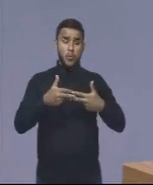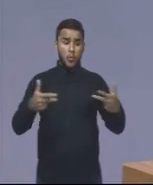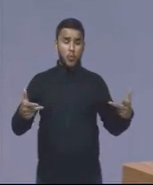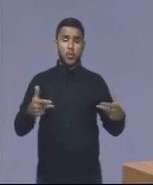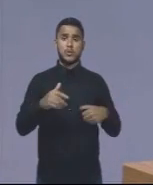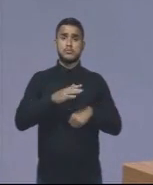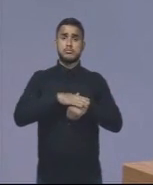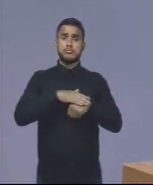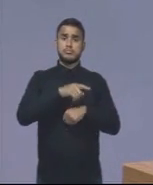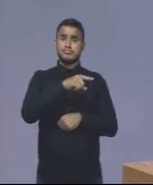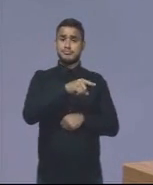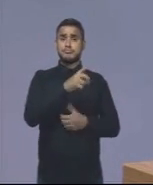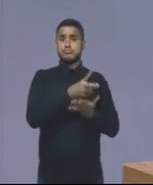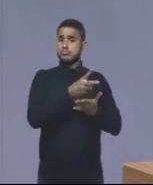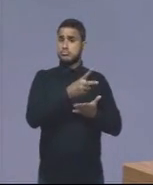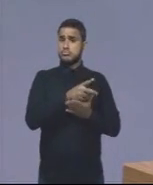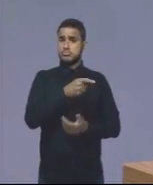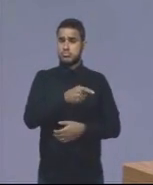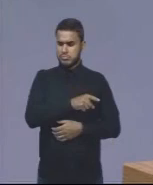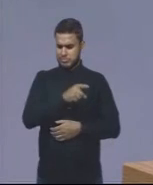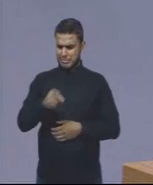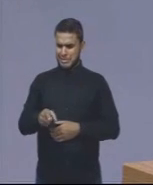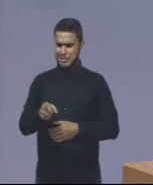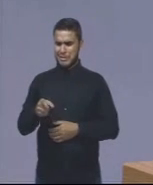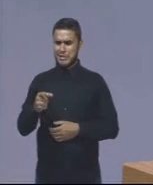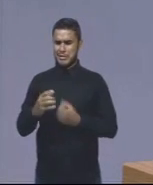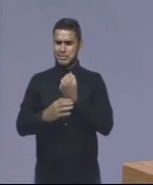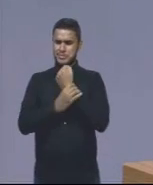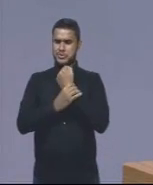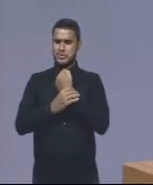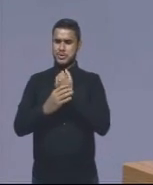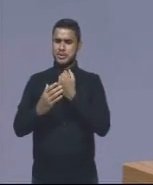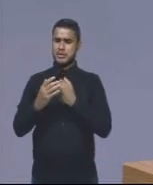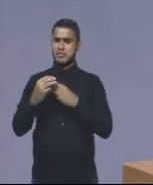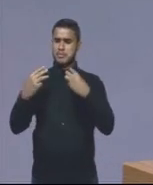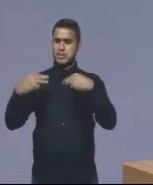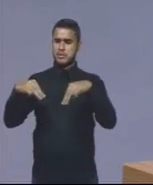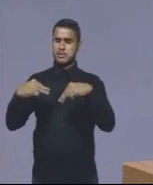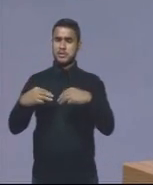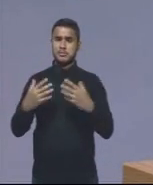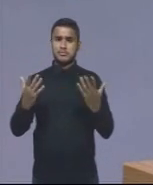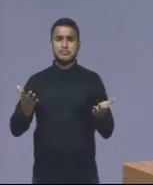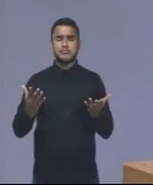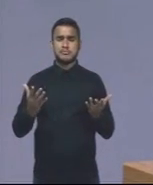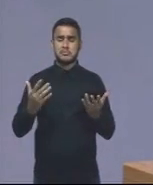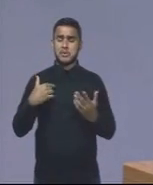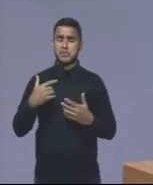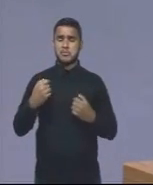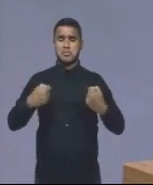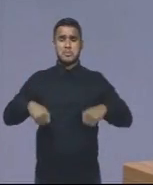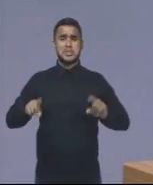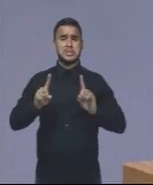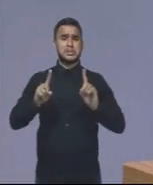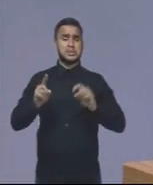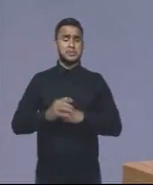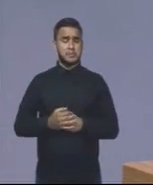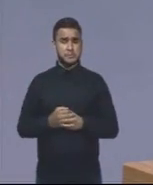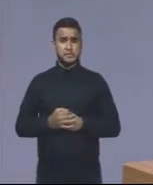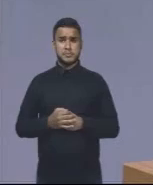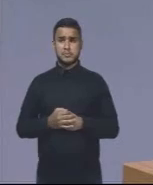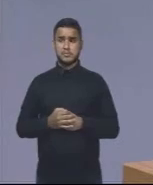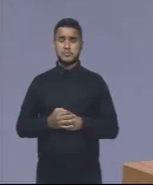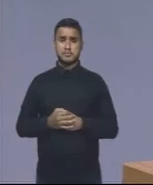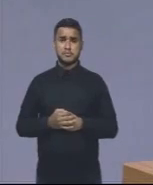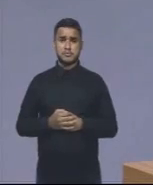que não há nenhuma necessidade de Ministério da Segurança. A necessidade, eu acho que, como eu ouvi